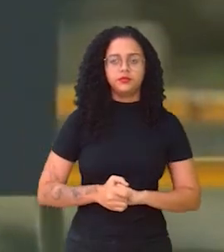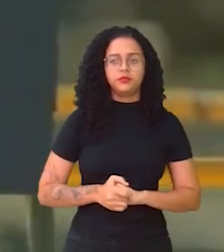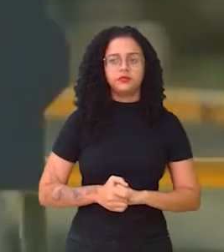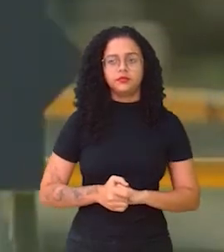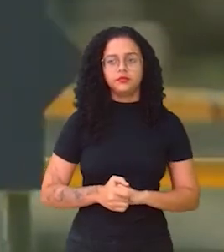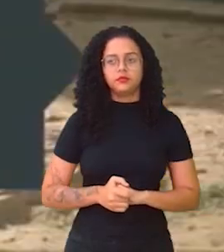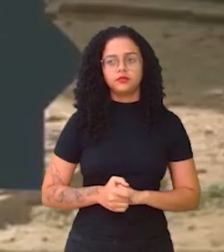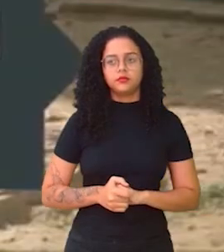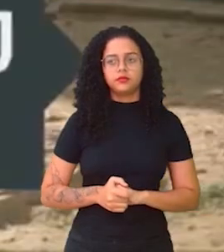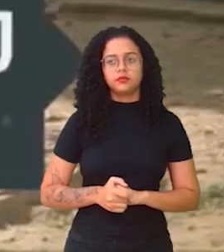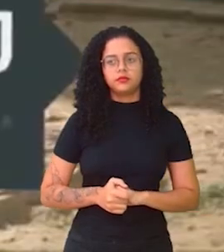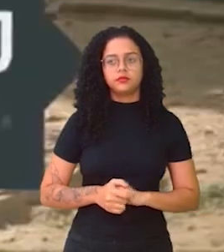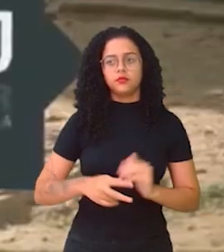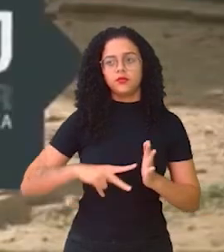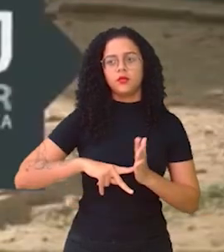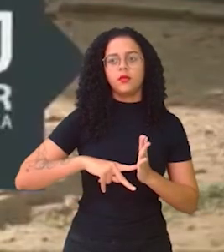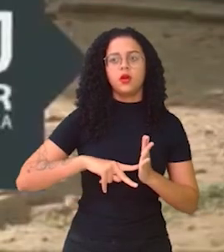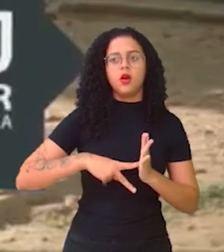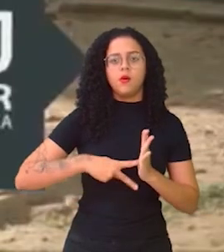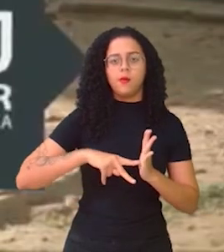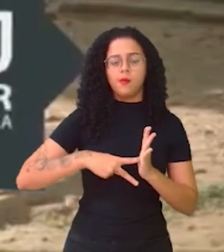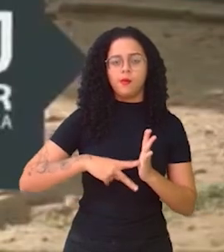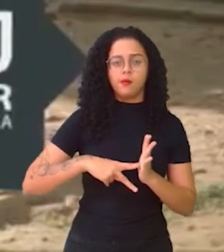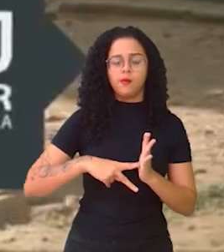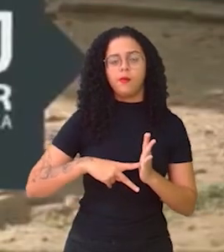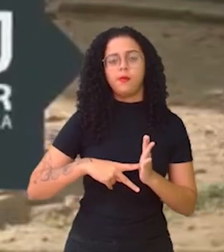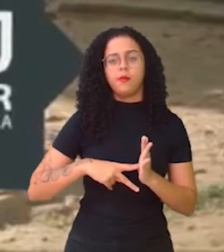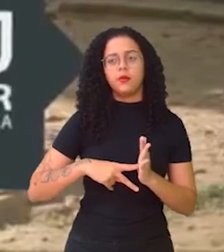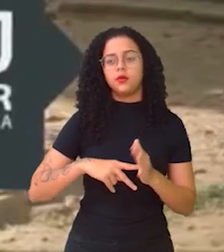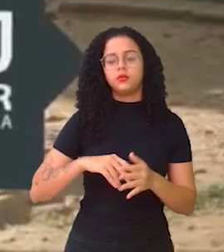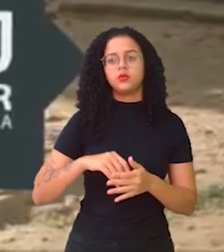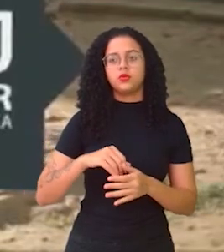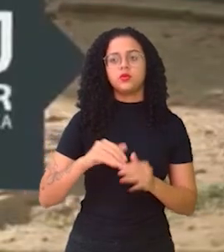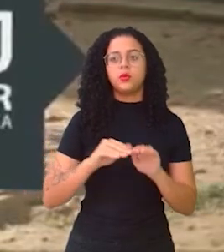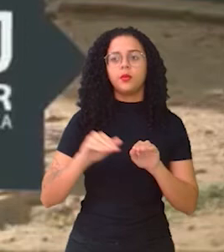Superior Tribunal de Justiça, o Tribunal da Cidadania.